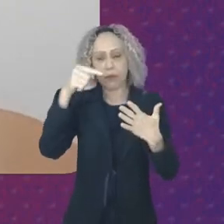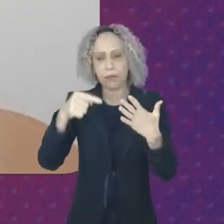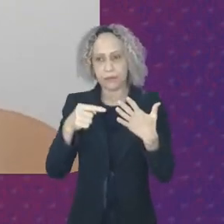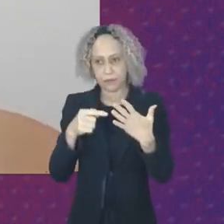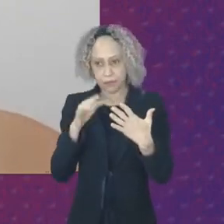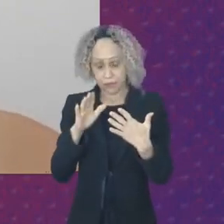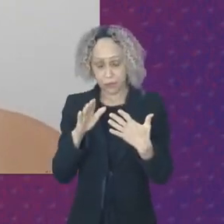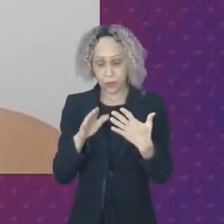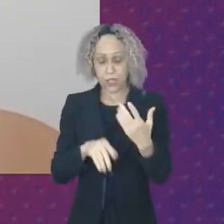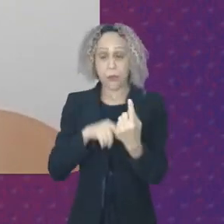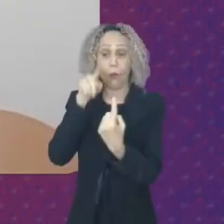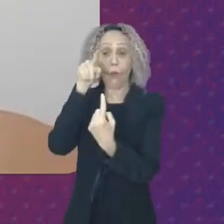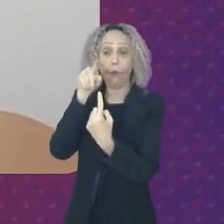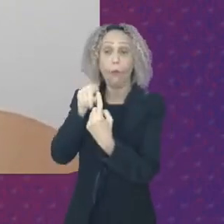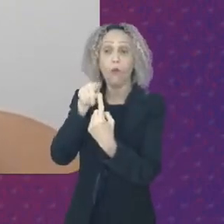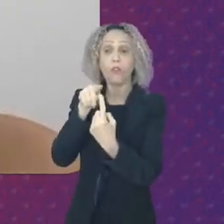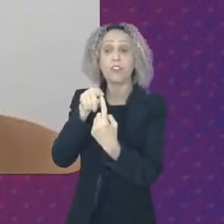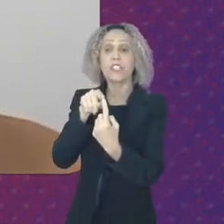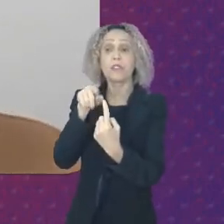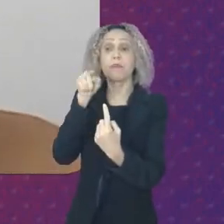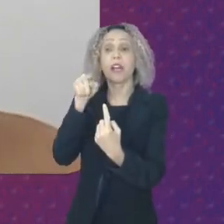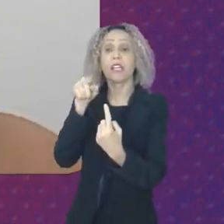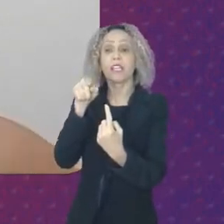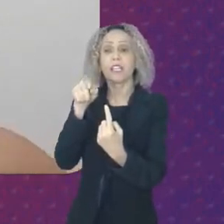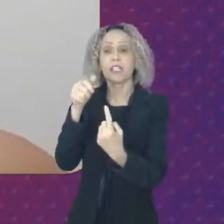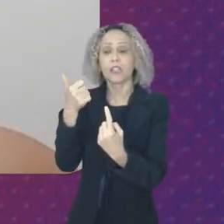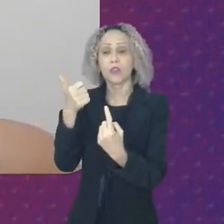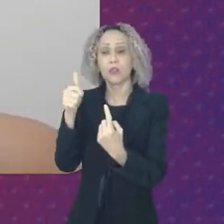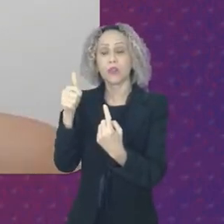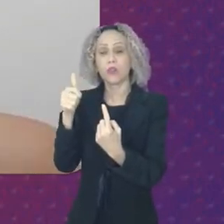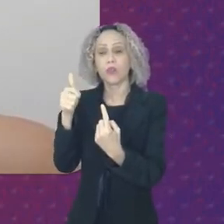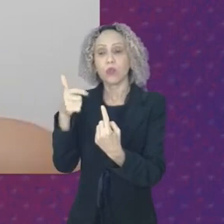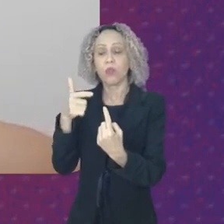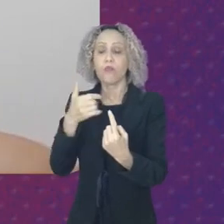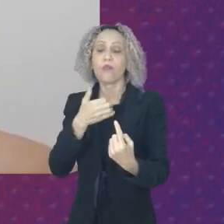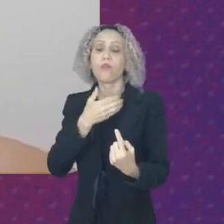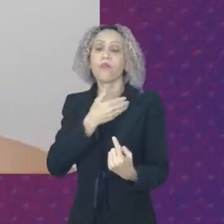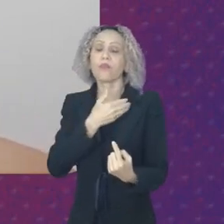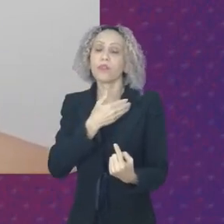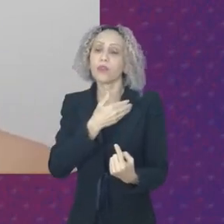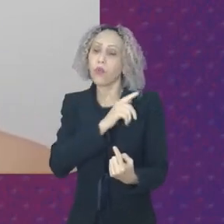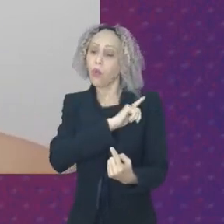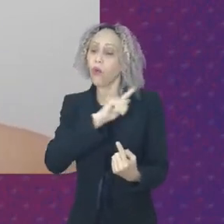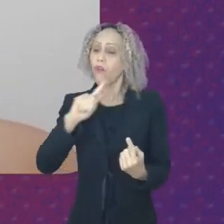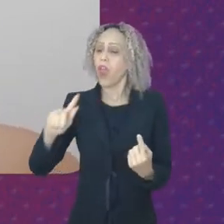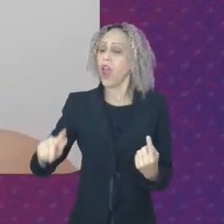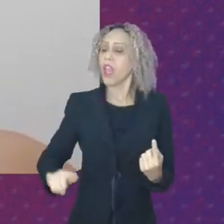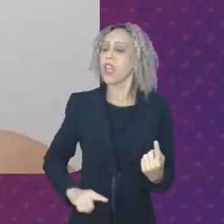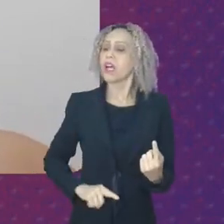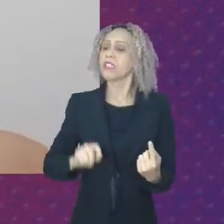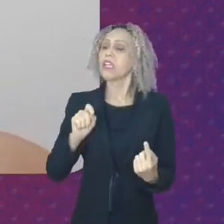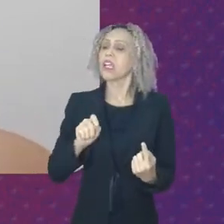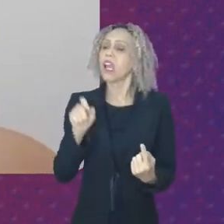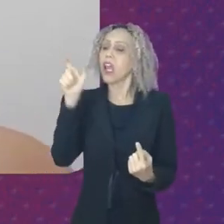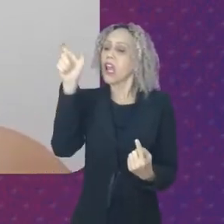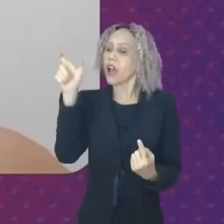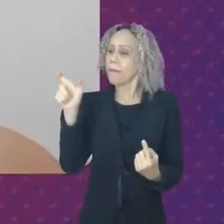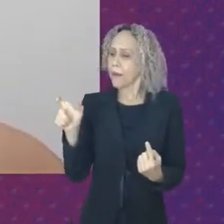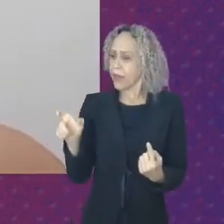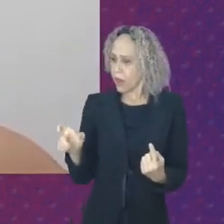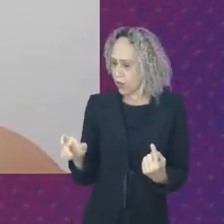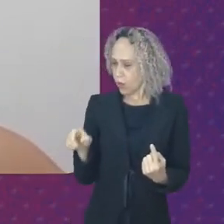do governante, já para a gente finalizar aqui, é basicamente aquela pessoa que,